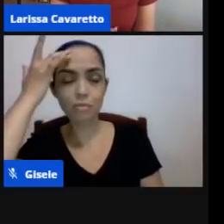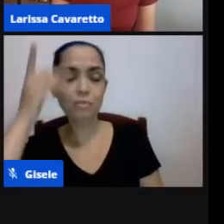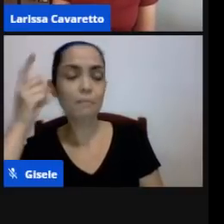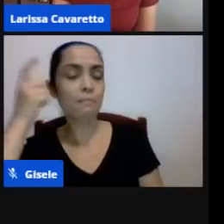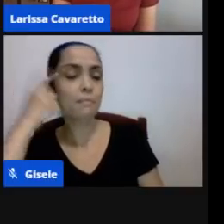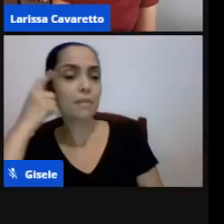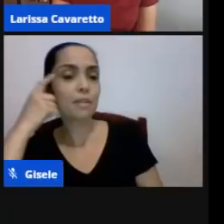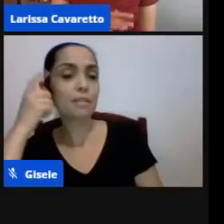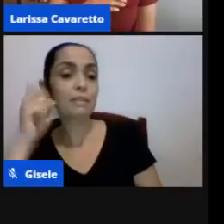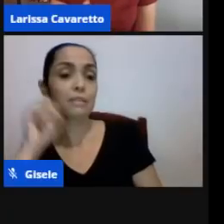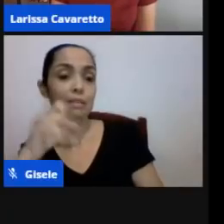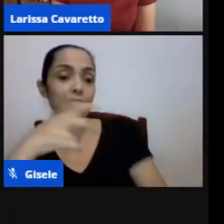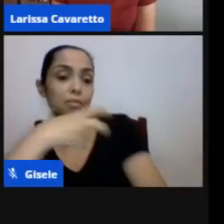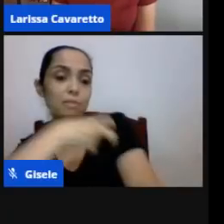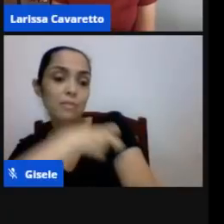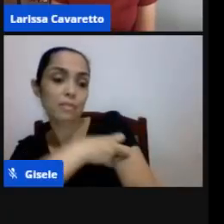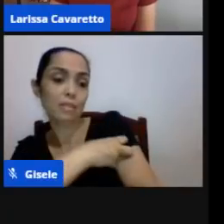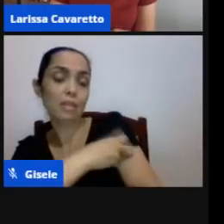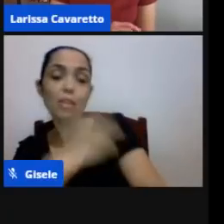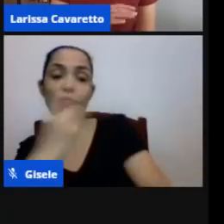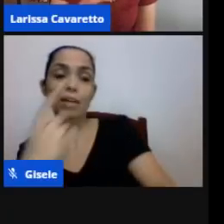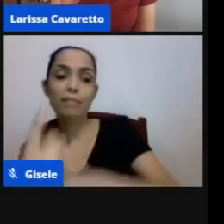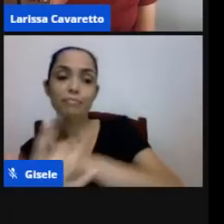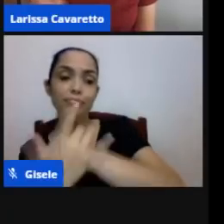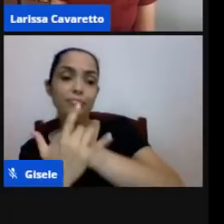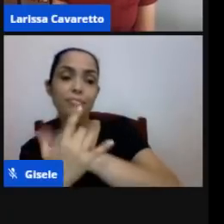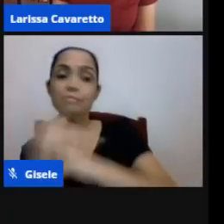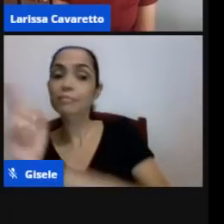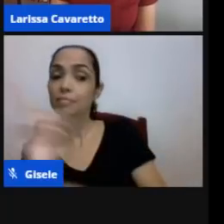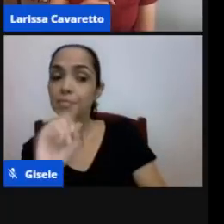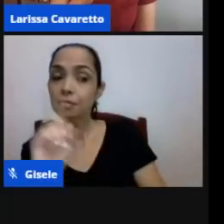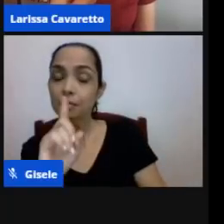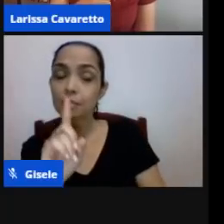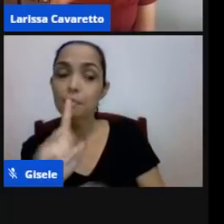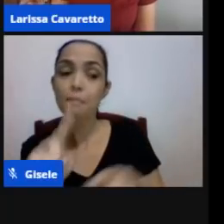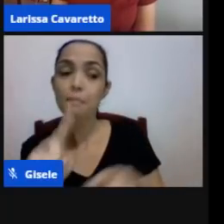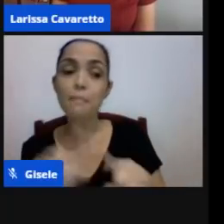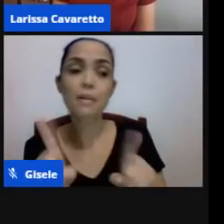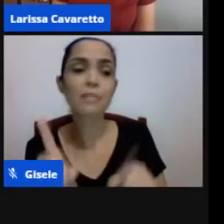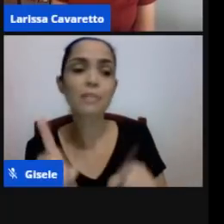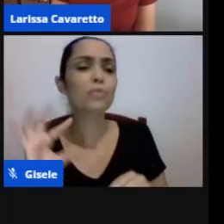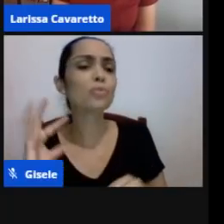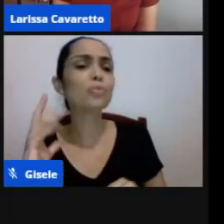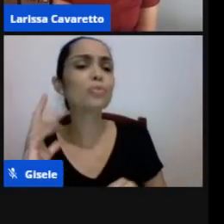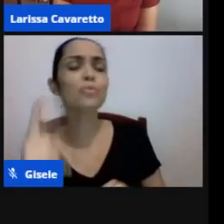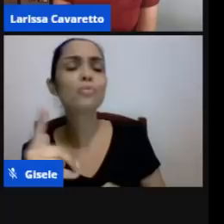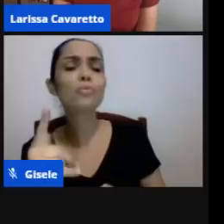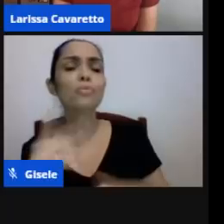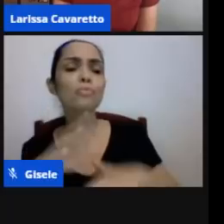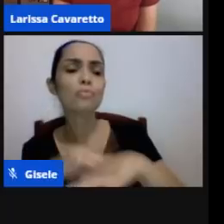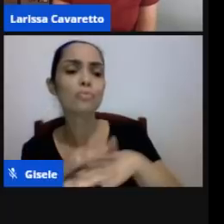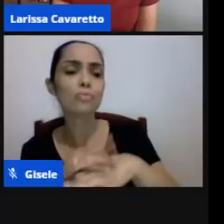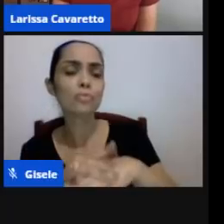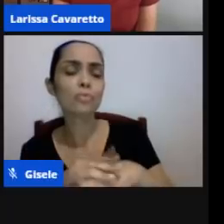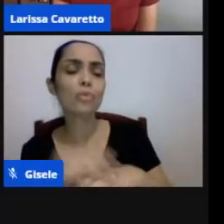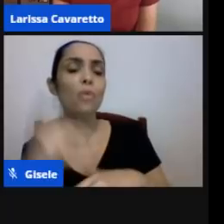vacinado, você não vai pegar a doença. Não é assim que funciona. E isso em relação a todas as doenças, todas as vacinas que a gente tem, não só a